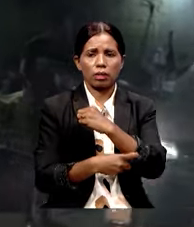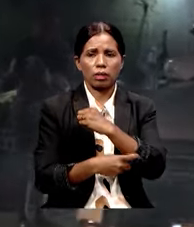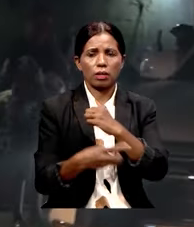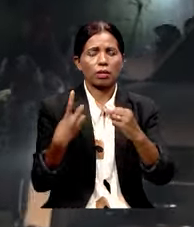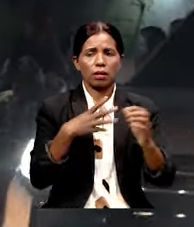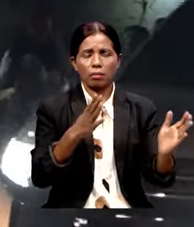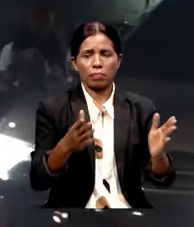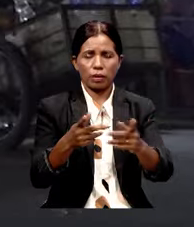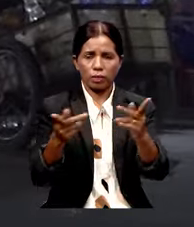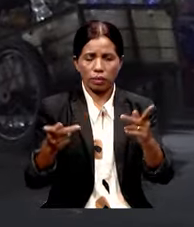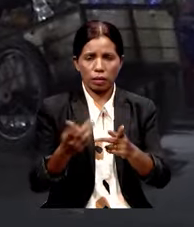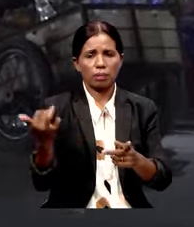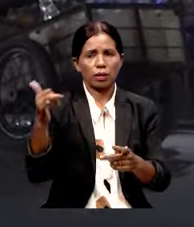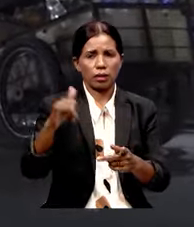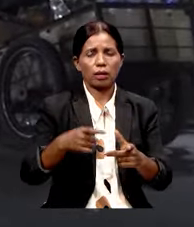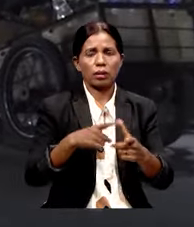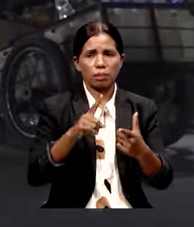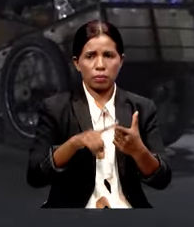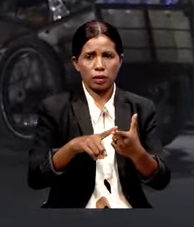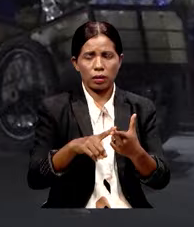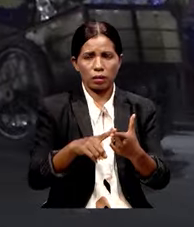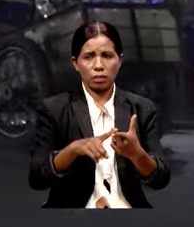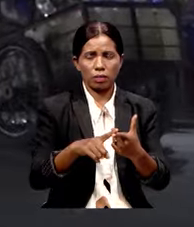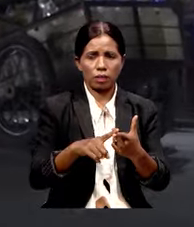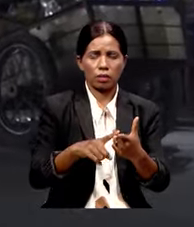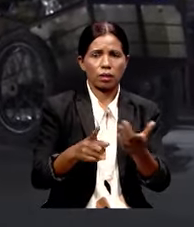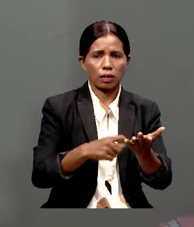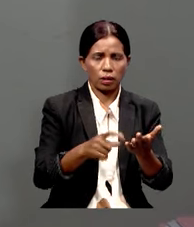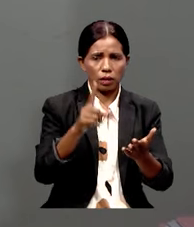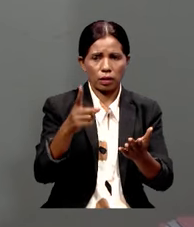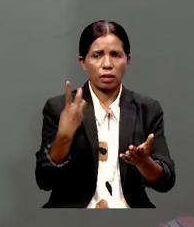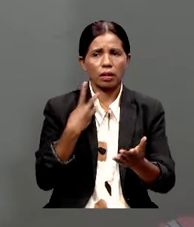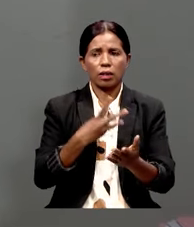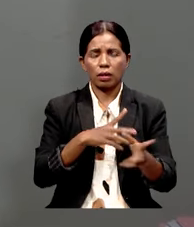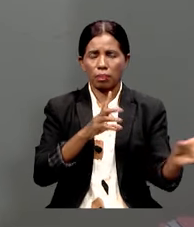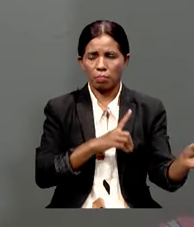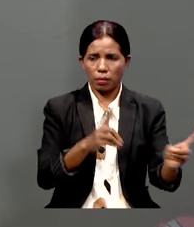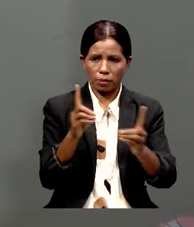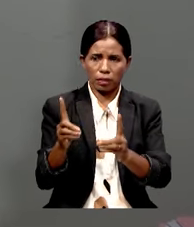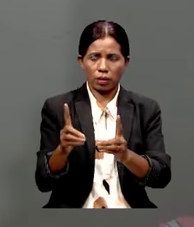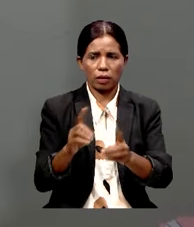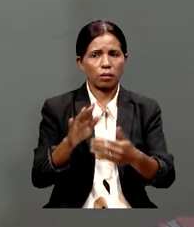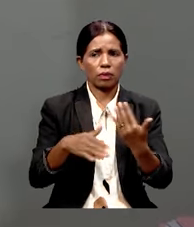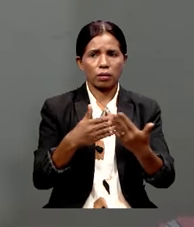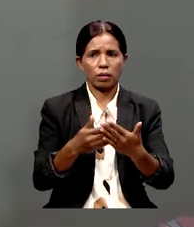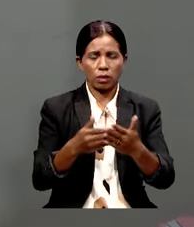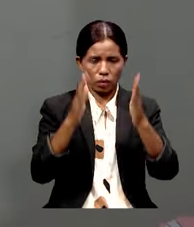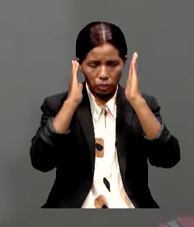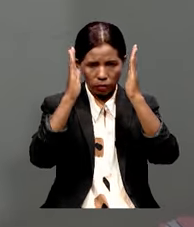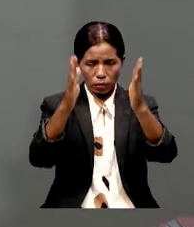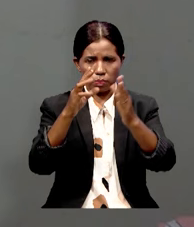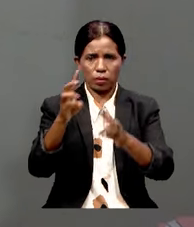que prepara condições técnicas ira para ita implementa para boa cerne halai los vai ne